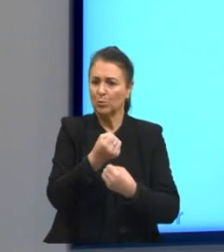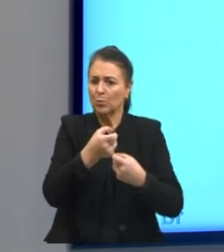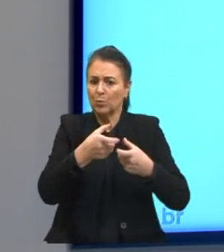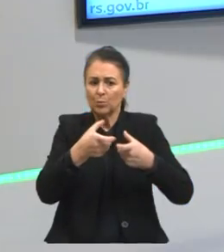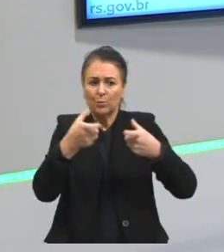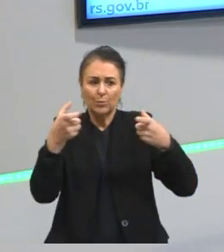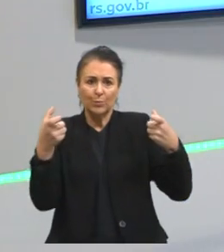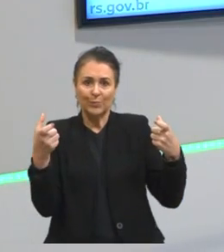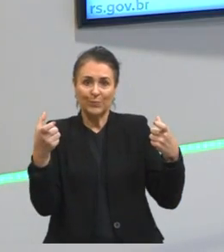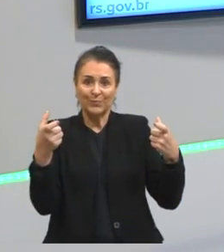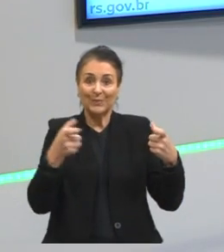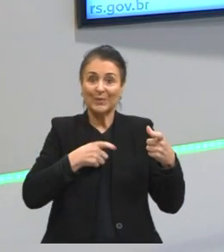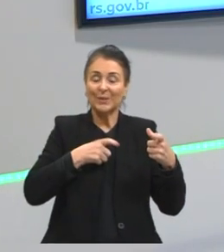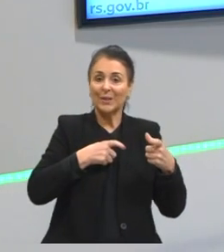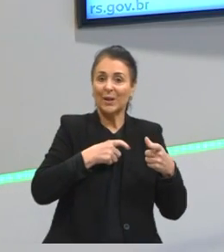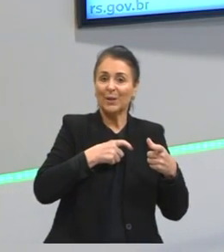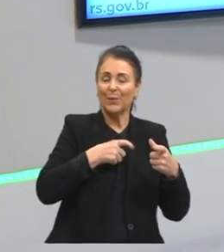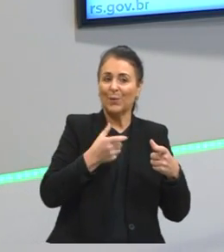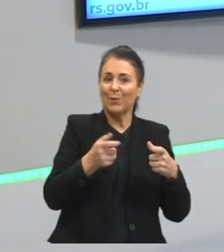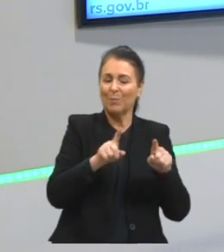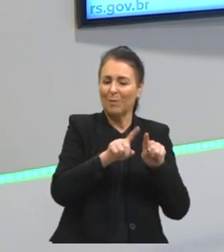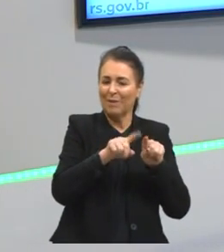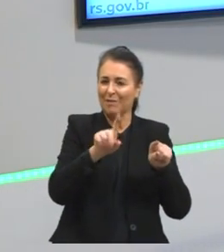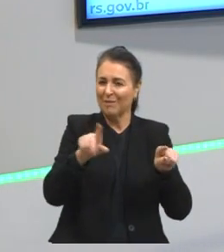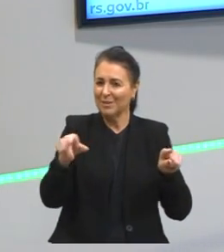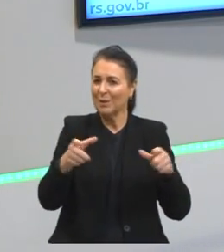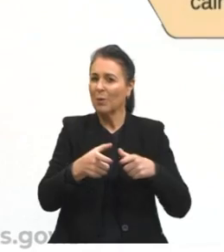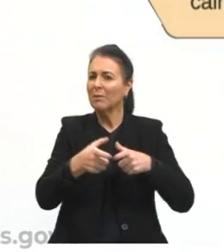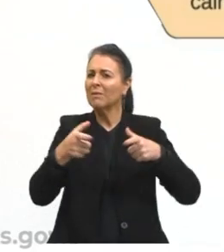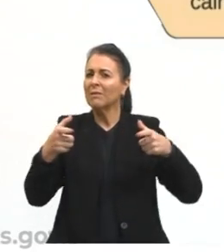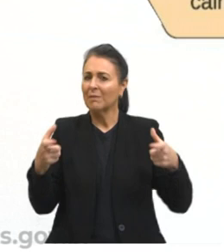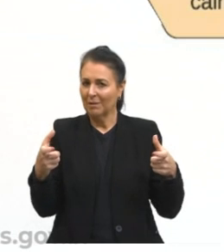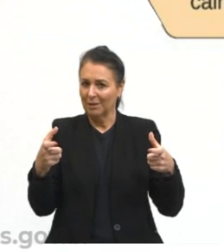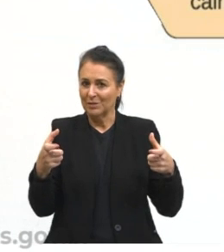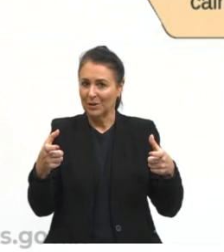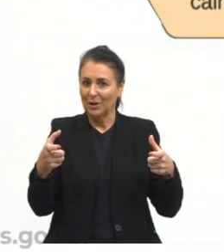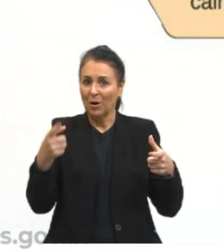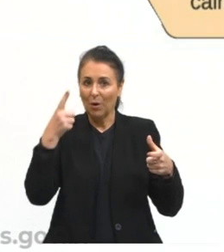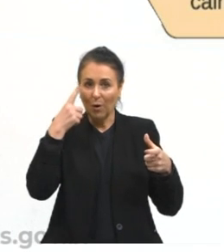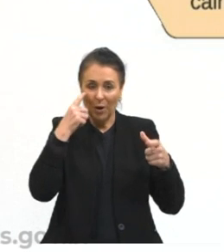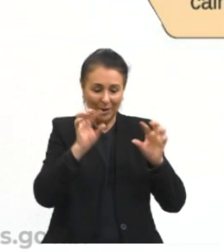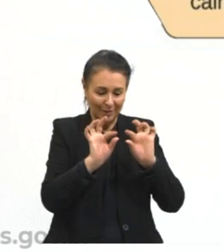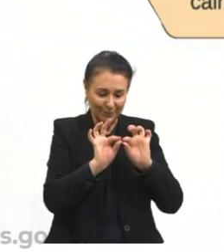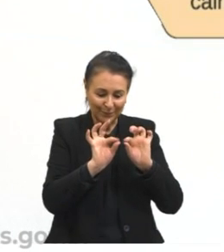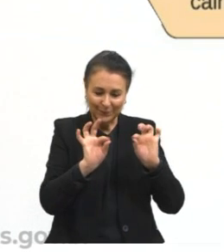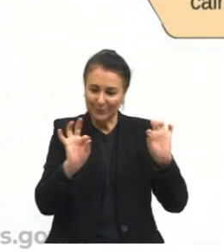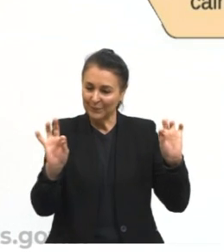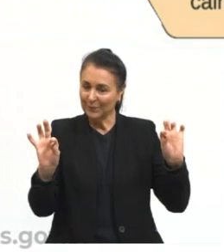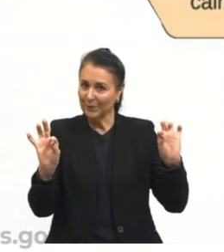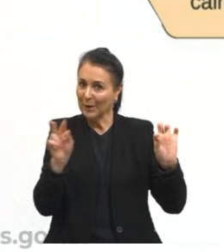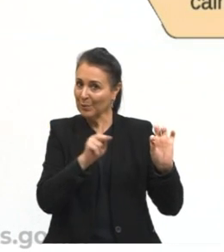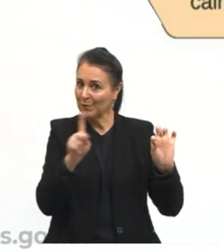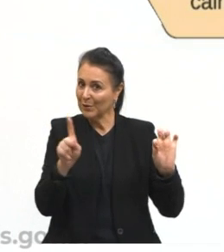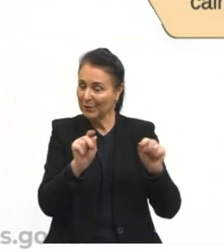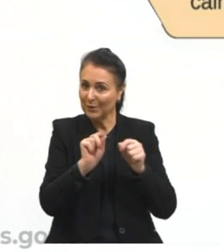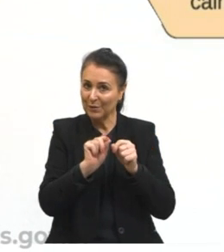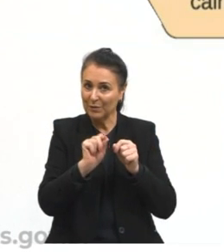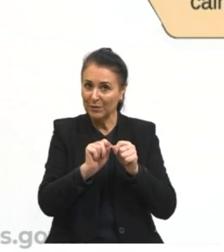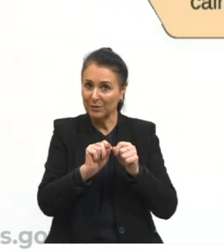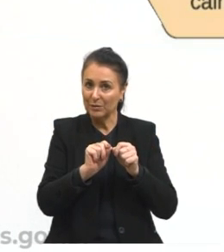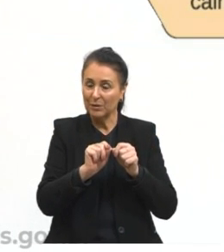A gente tem aqui uma variação gigante. Eu botei um exemplo aqui de linha do tempo. Porque eu poderia dizer, por exemplo,